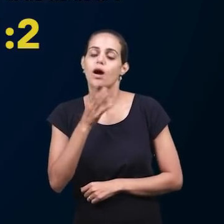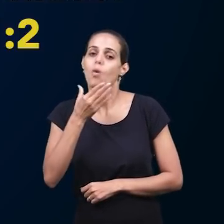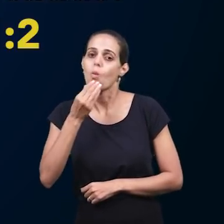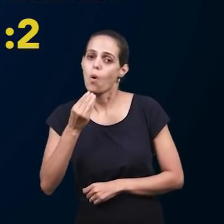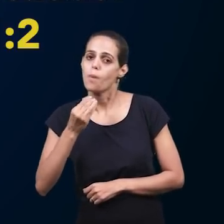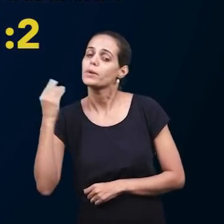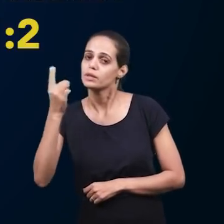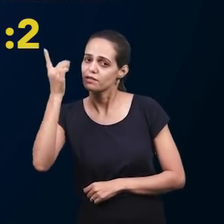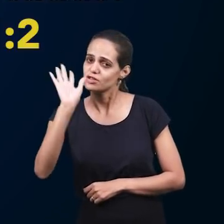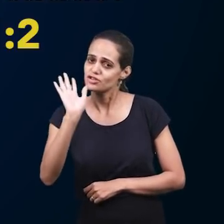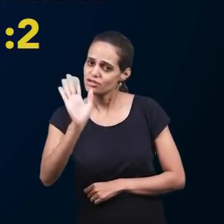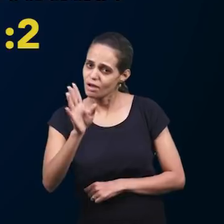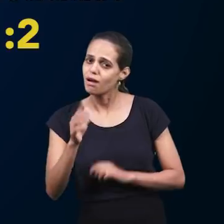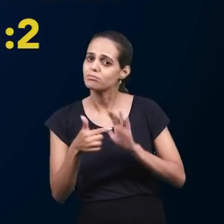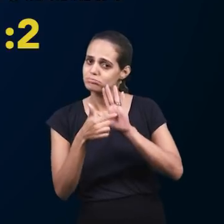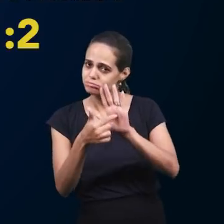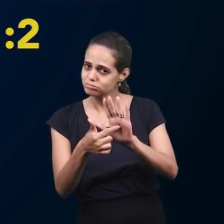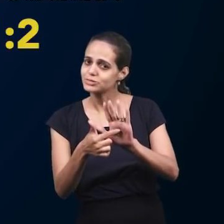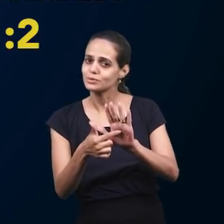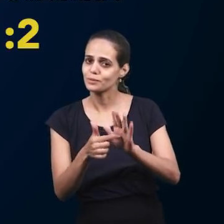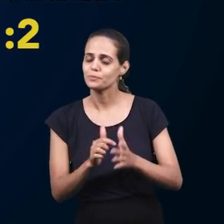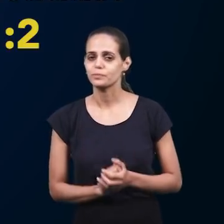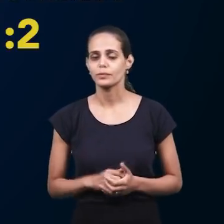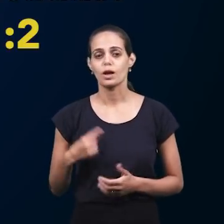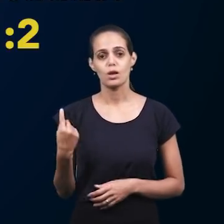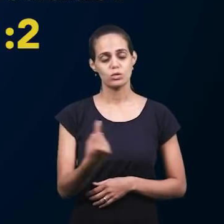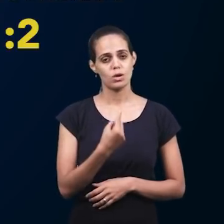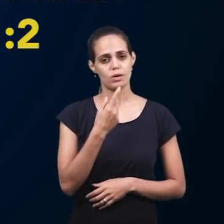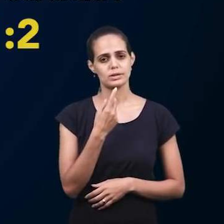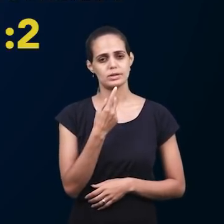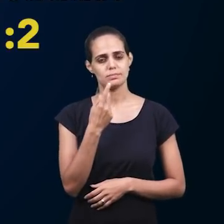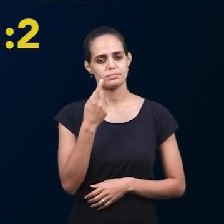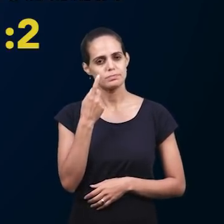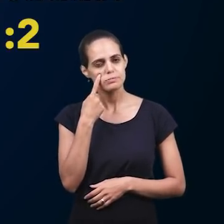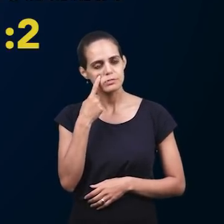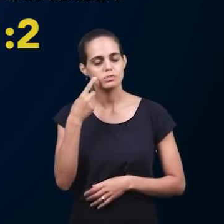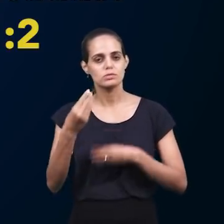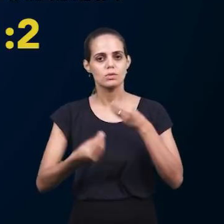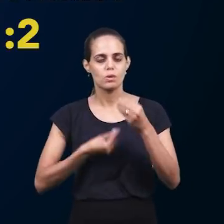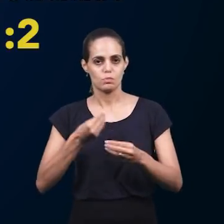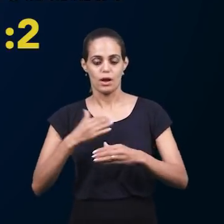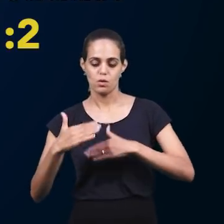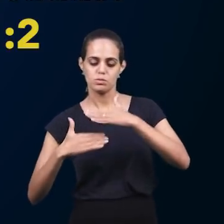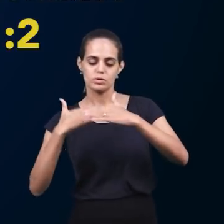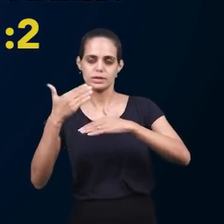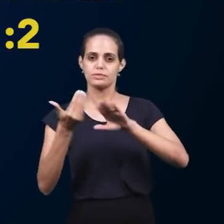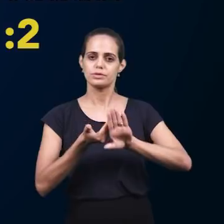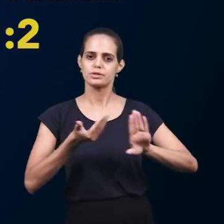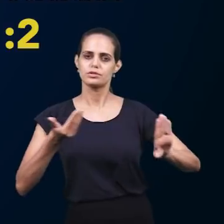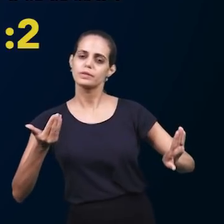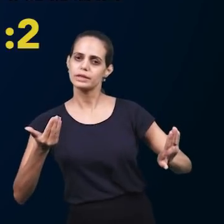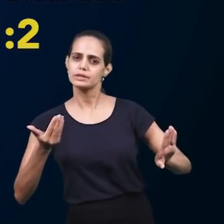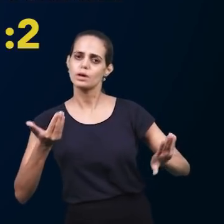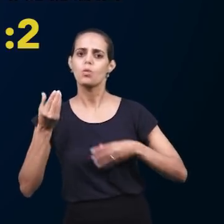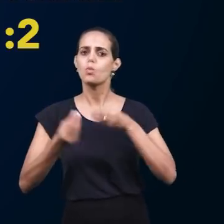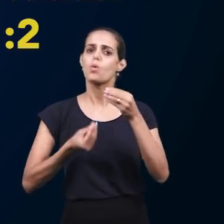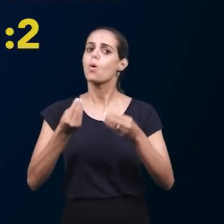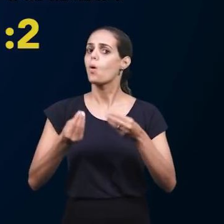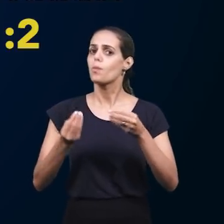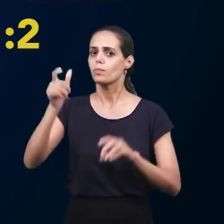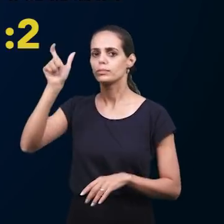do Espírito Santo de Deus, quando em santificação é a figura daquele que santifica. O